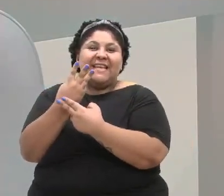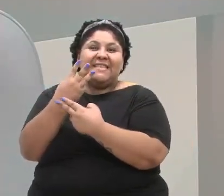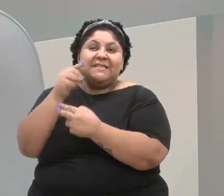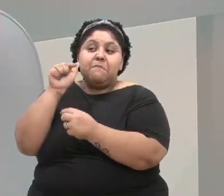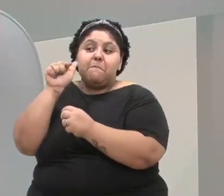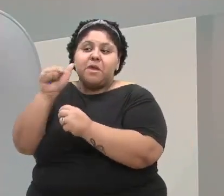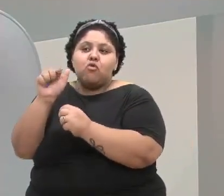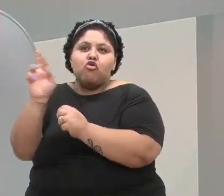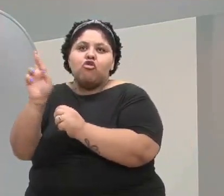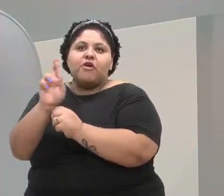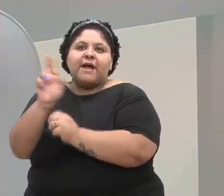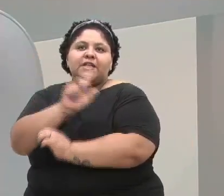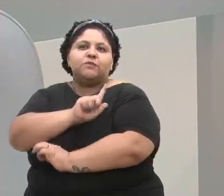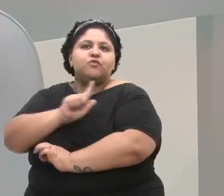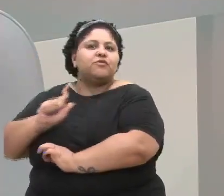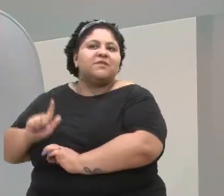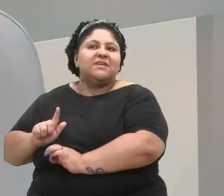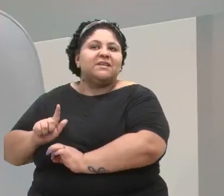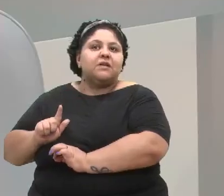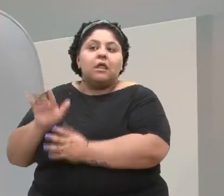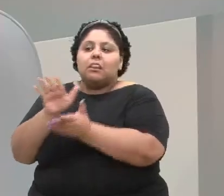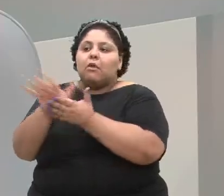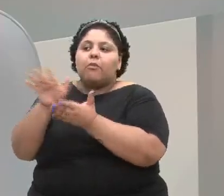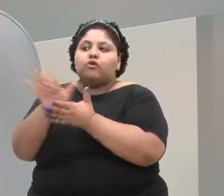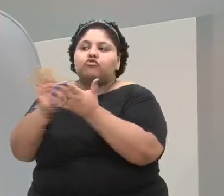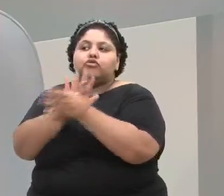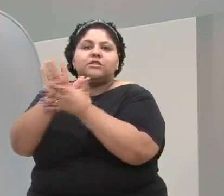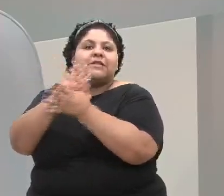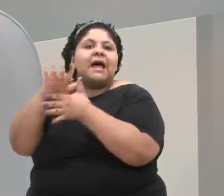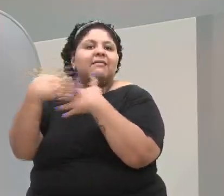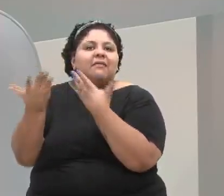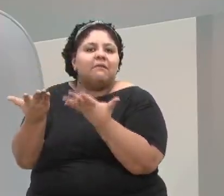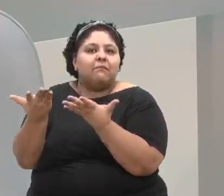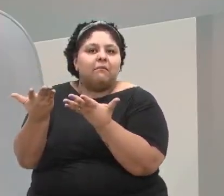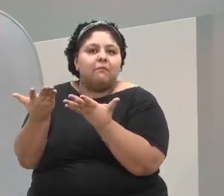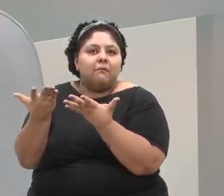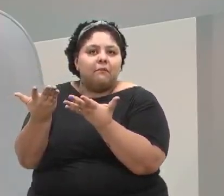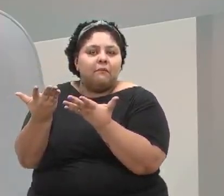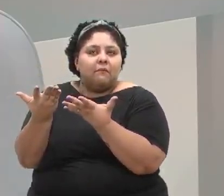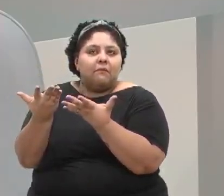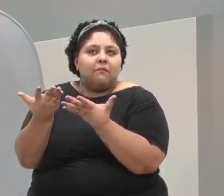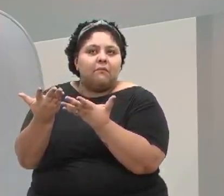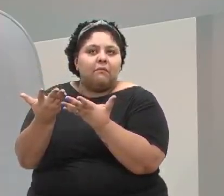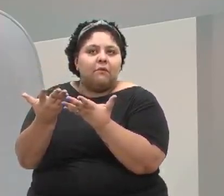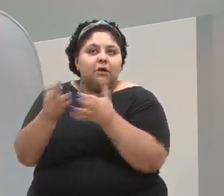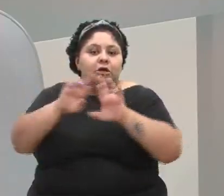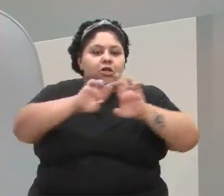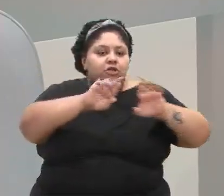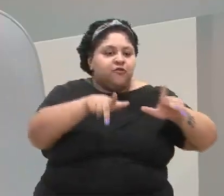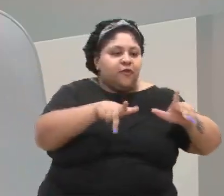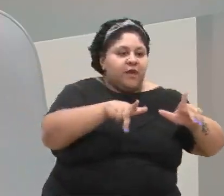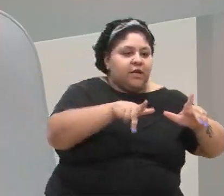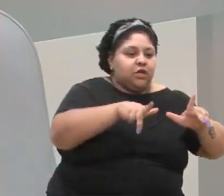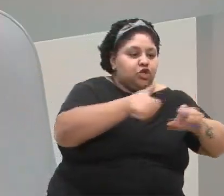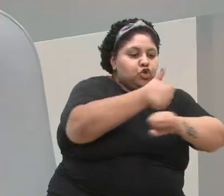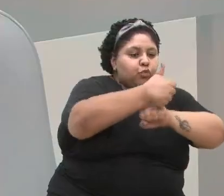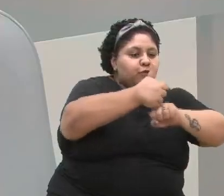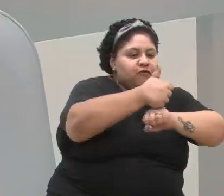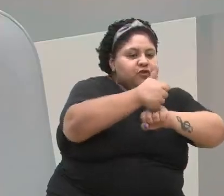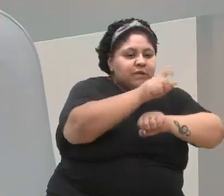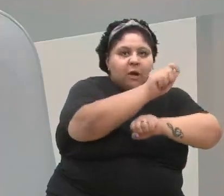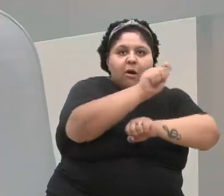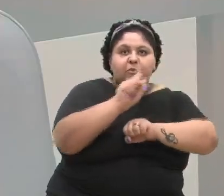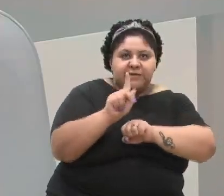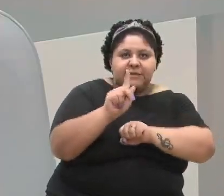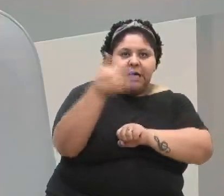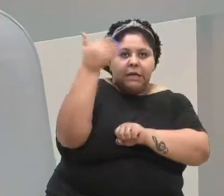governo. E não produz nada, e nunca produziu, enquanto que aquele velhinho ajudou a construir a nossa cidade. Então tudo começa no poder